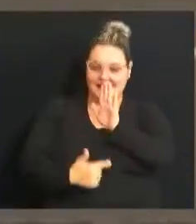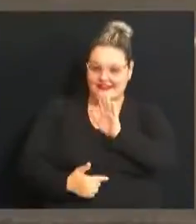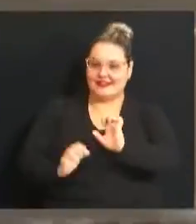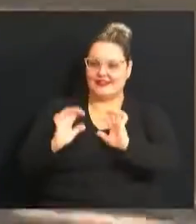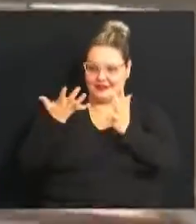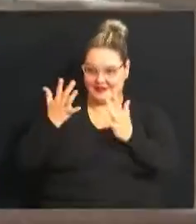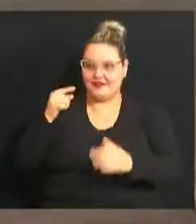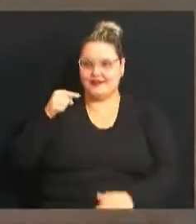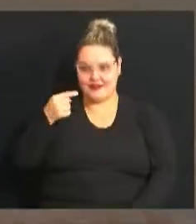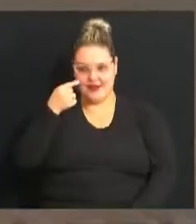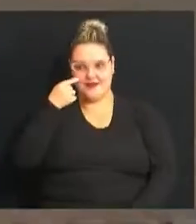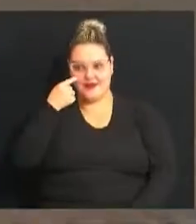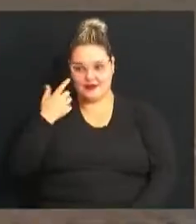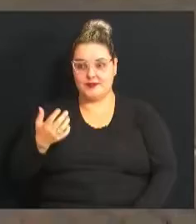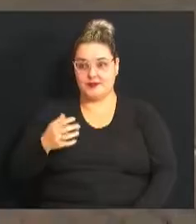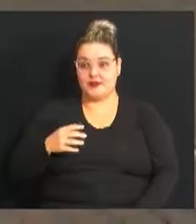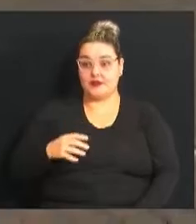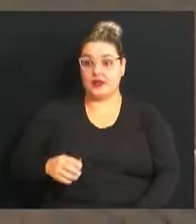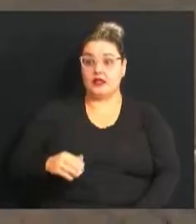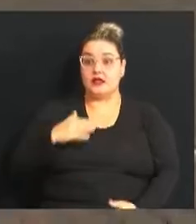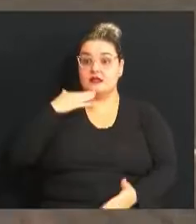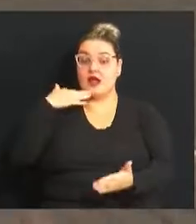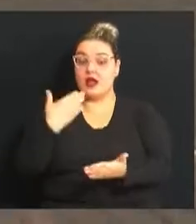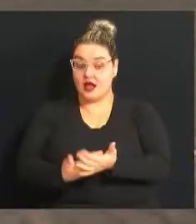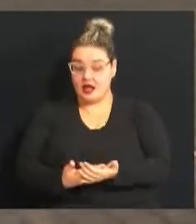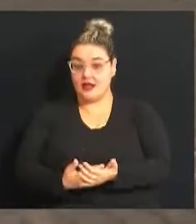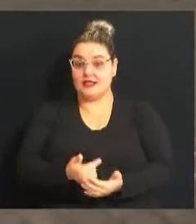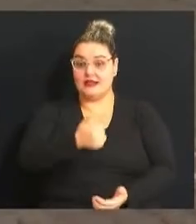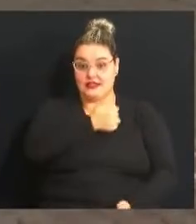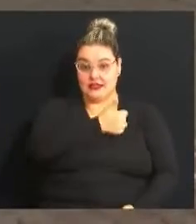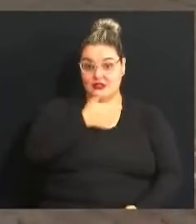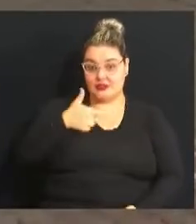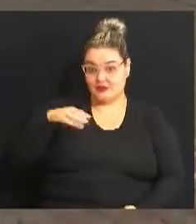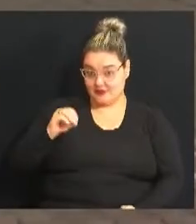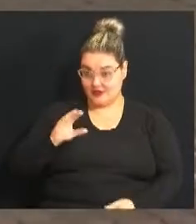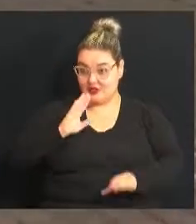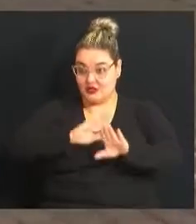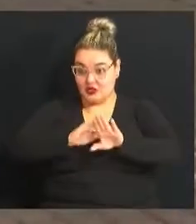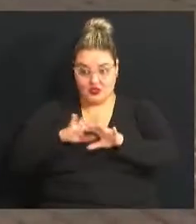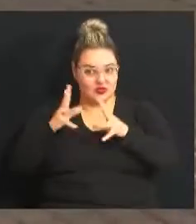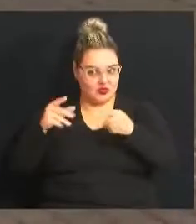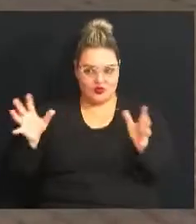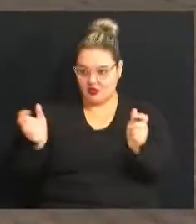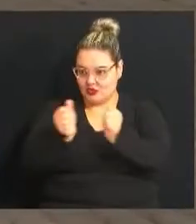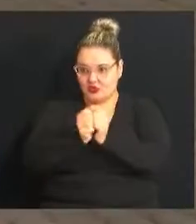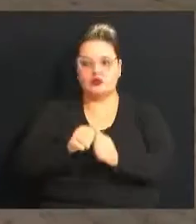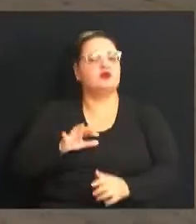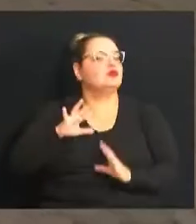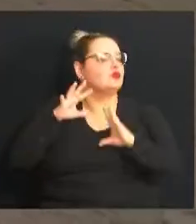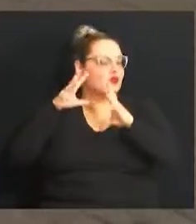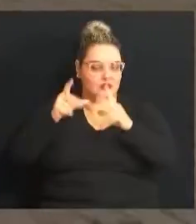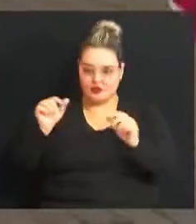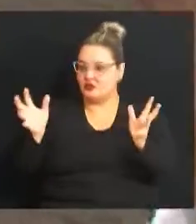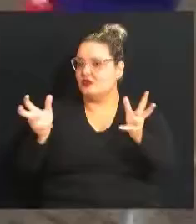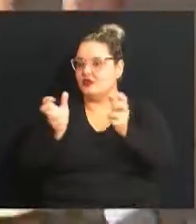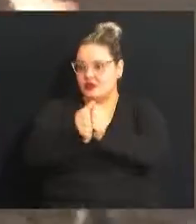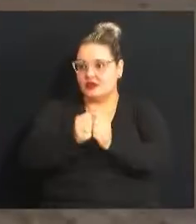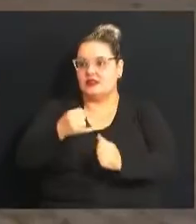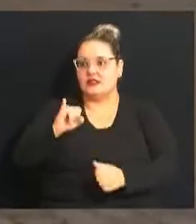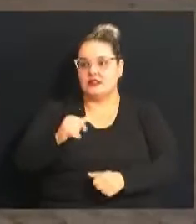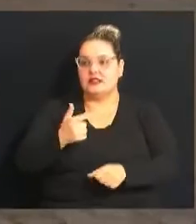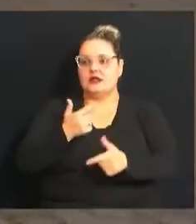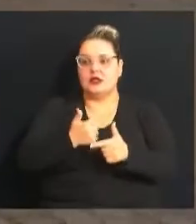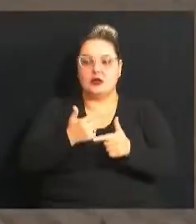nessa surpresa, nós temos ali 120 atividades, está tudo incluso. Está tudo incluso. A gente, se você procurar no portal